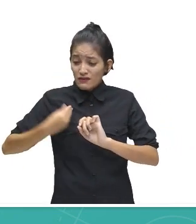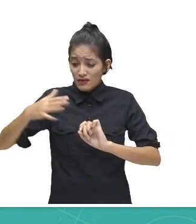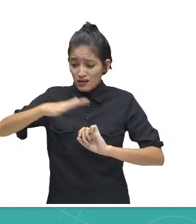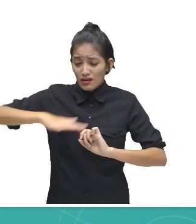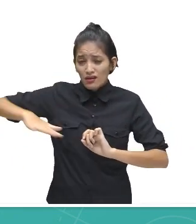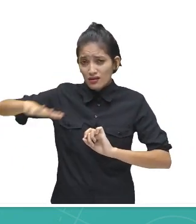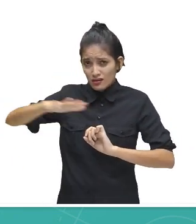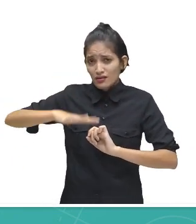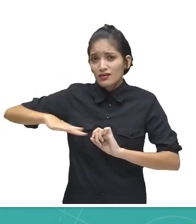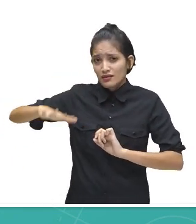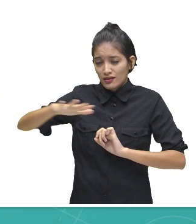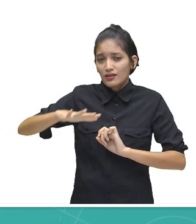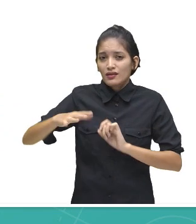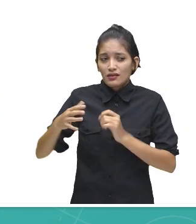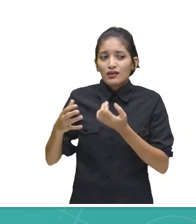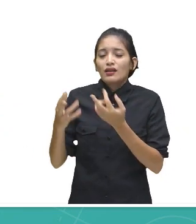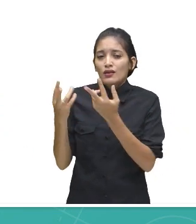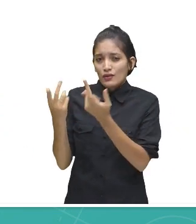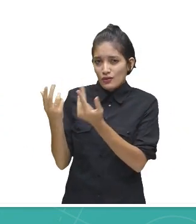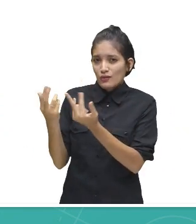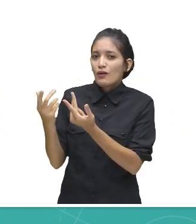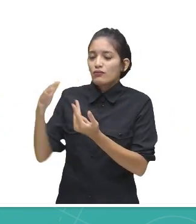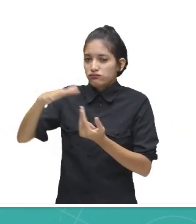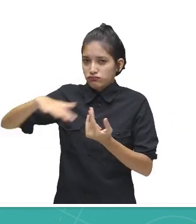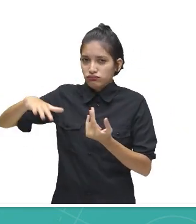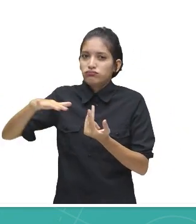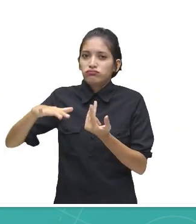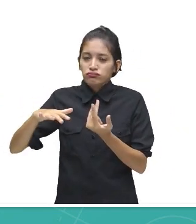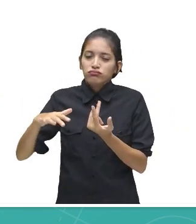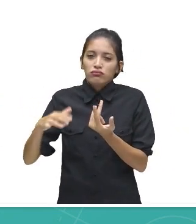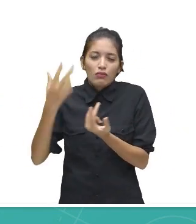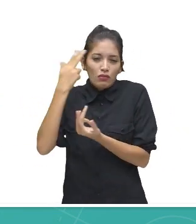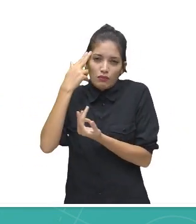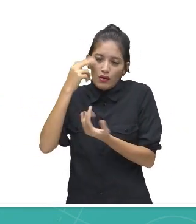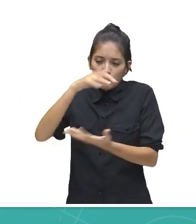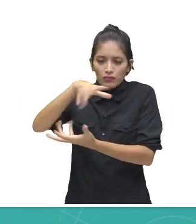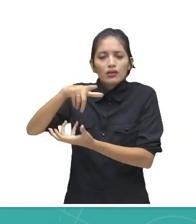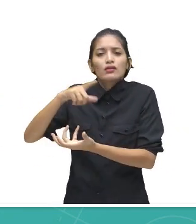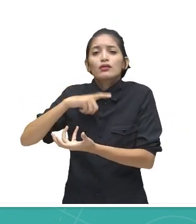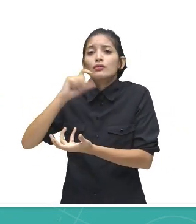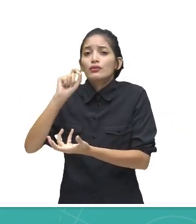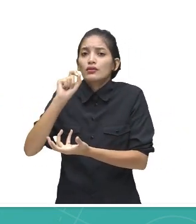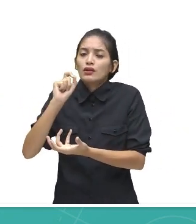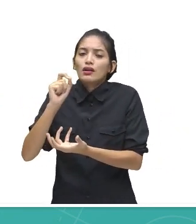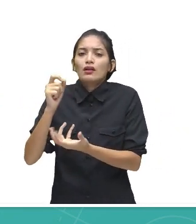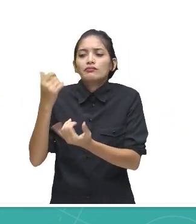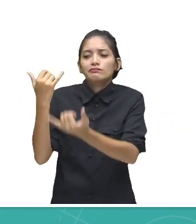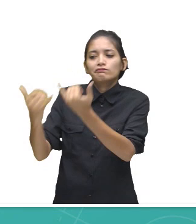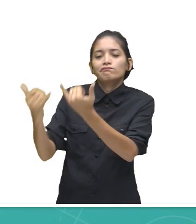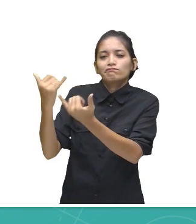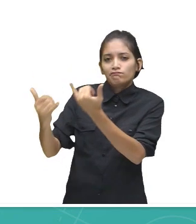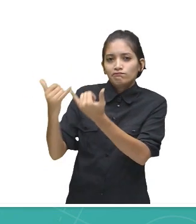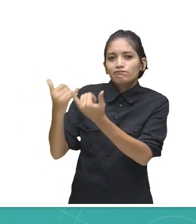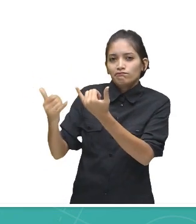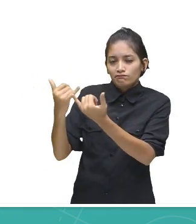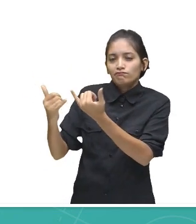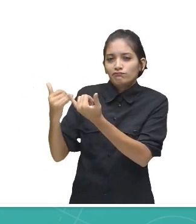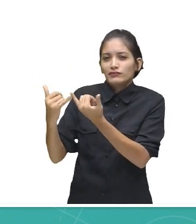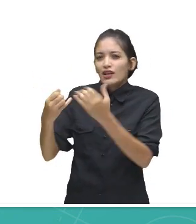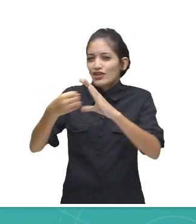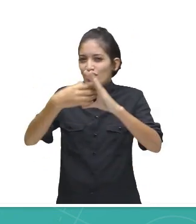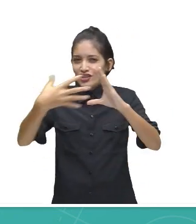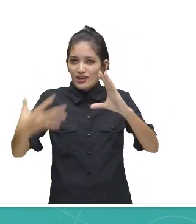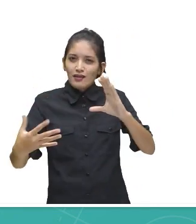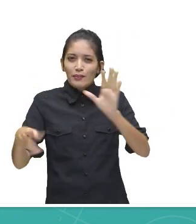as regiões aí que ficam na mesma na região natural do planeta, elas tendem a ser mais parecidas, né, com relação às características